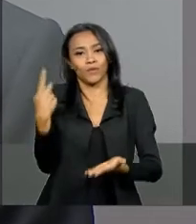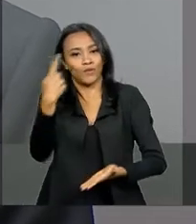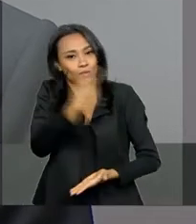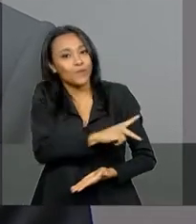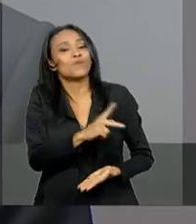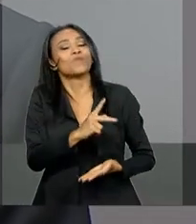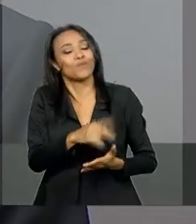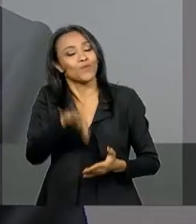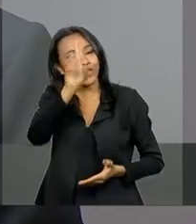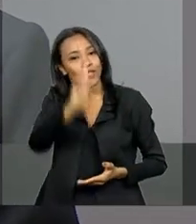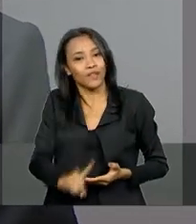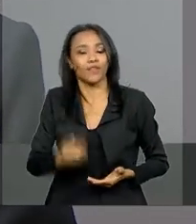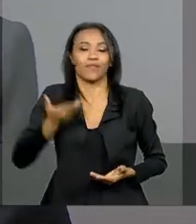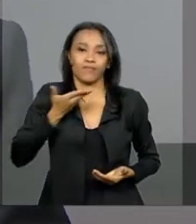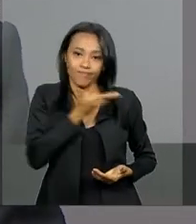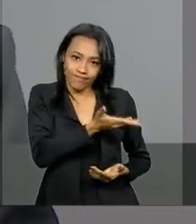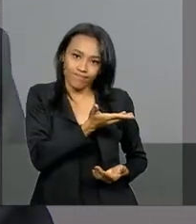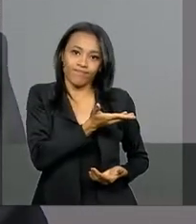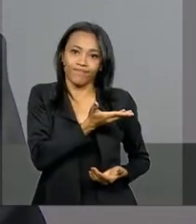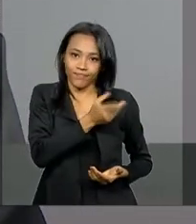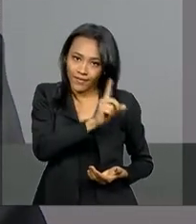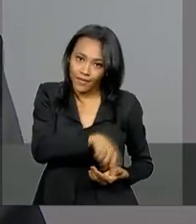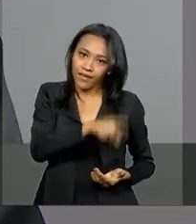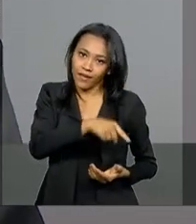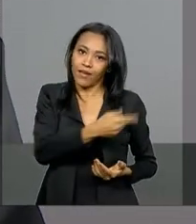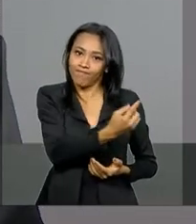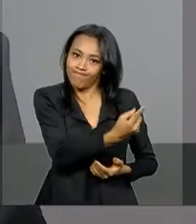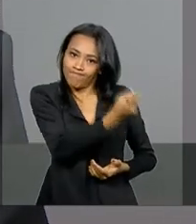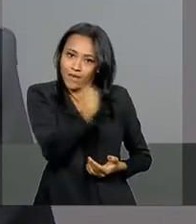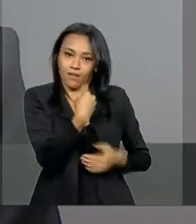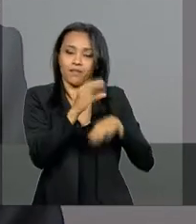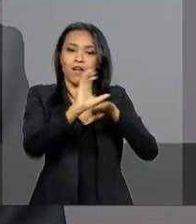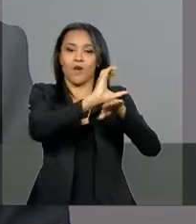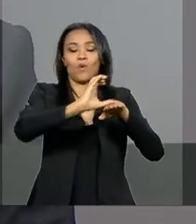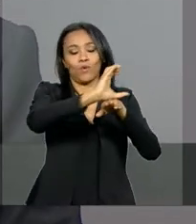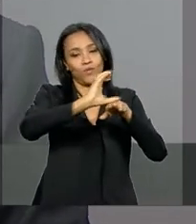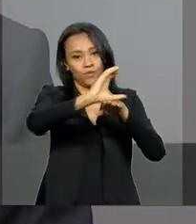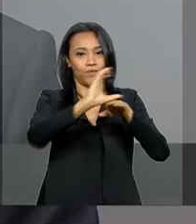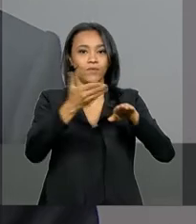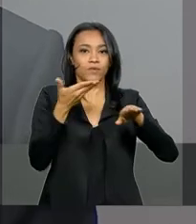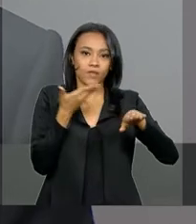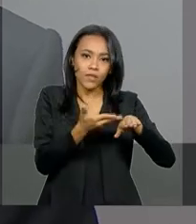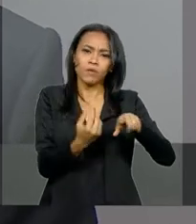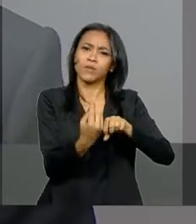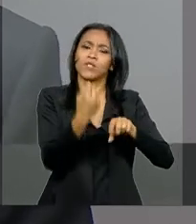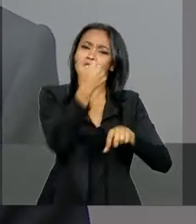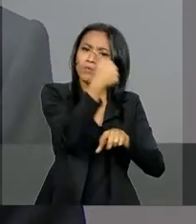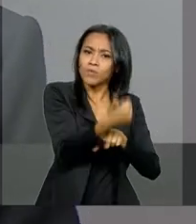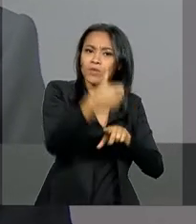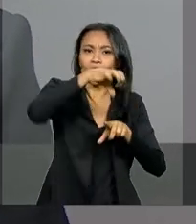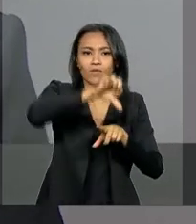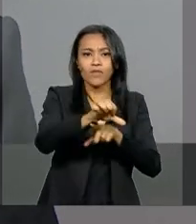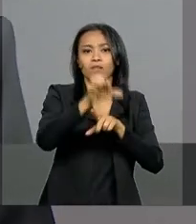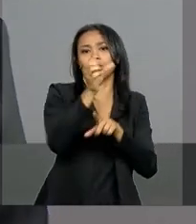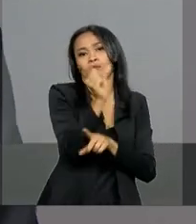imposta emissão esta imposta pela nossa constituição cidadã de 1988